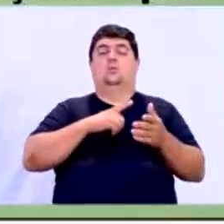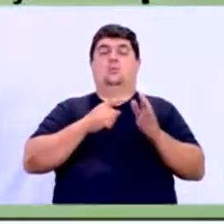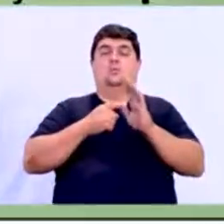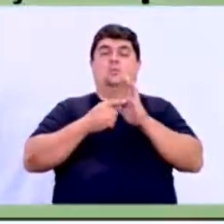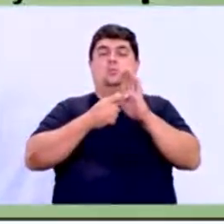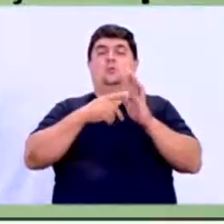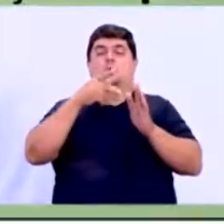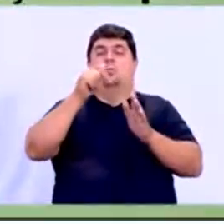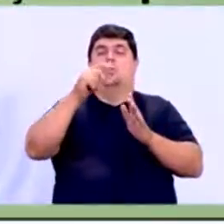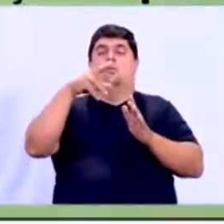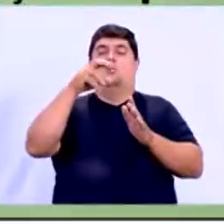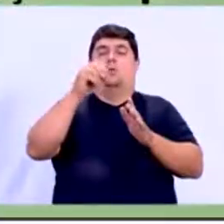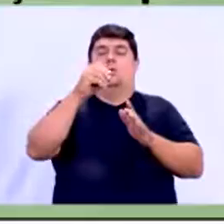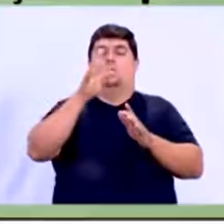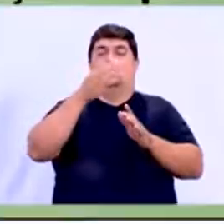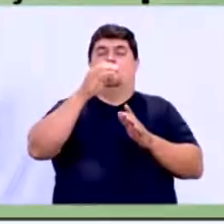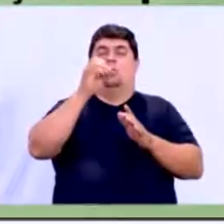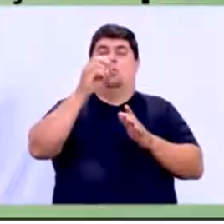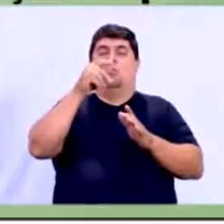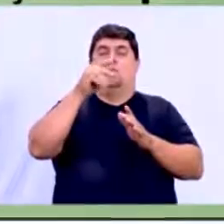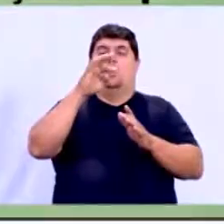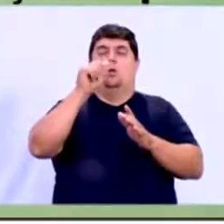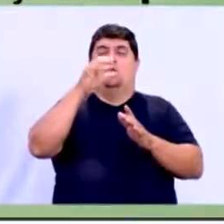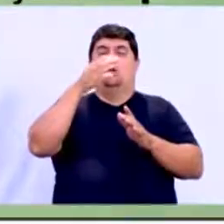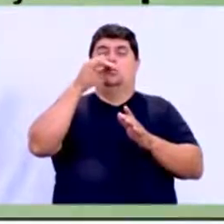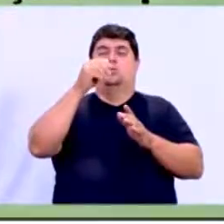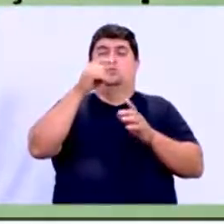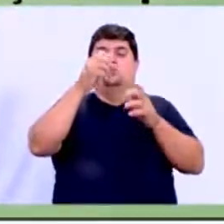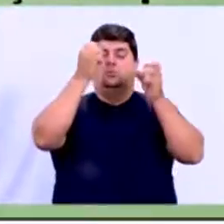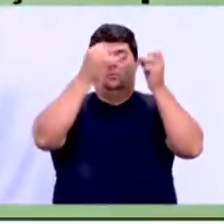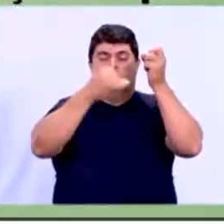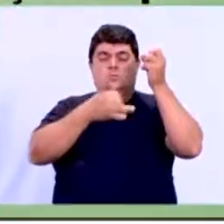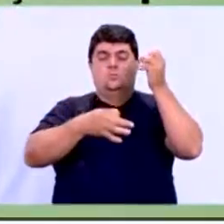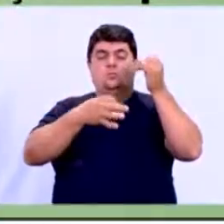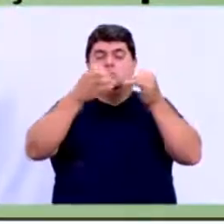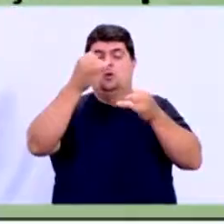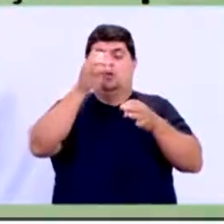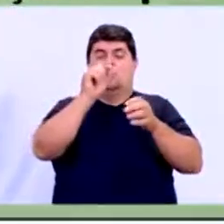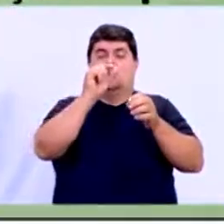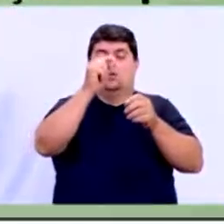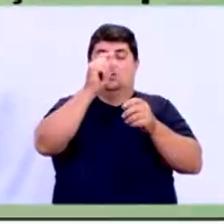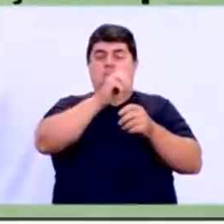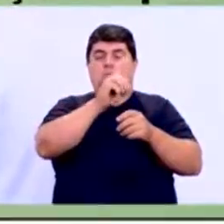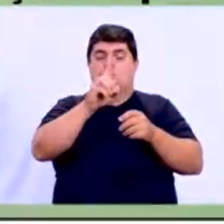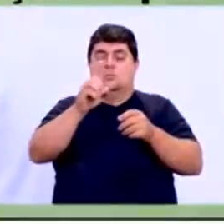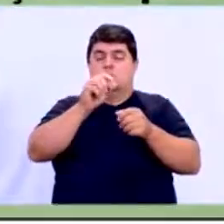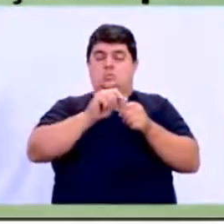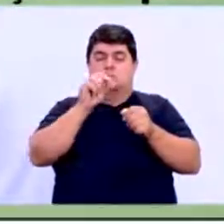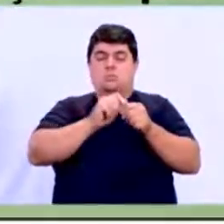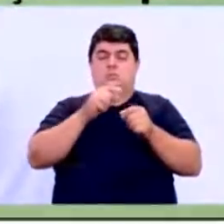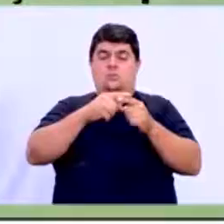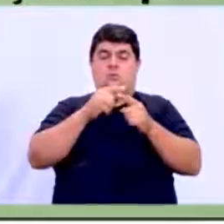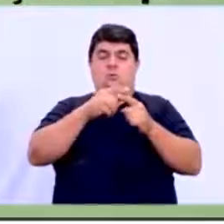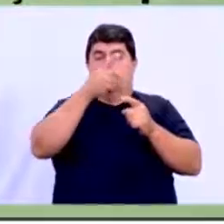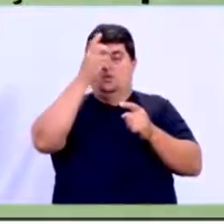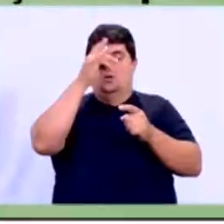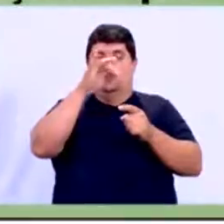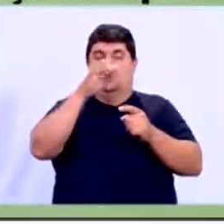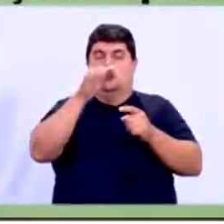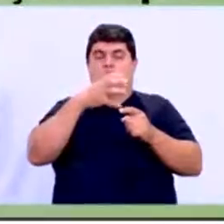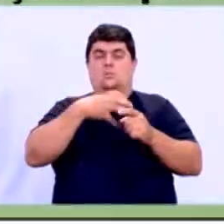operação, que seria então a descrição das operações diárias para atender os clientes,